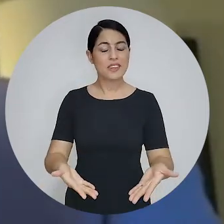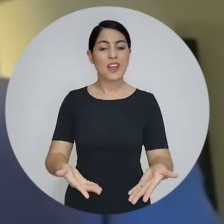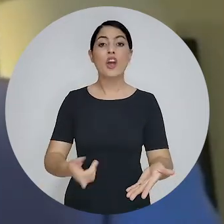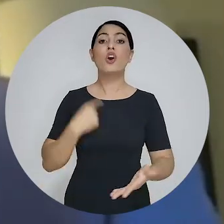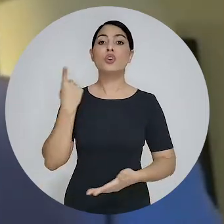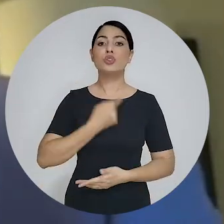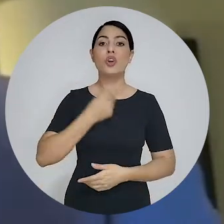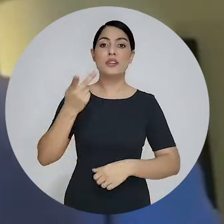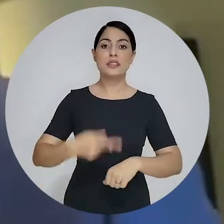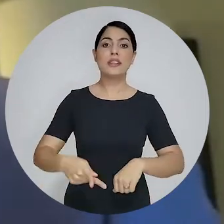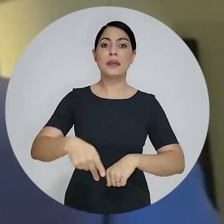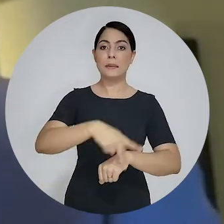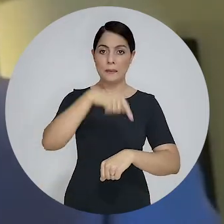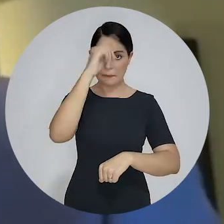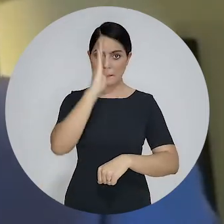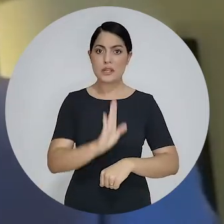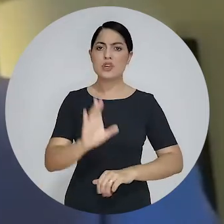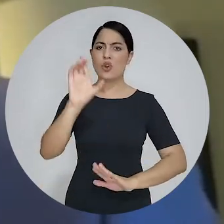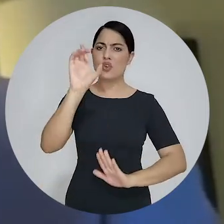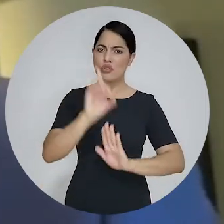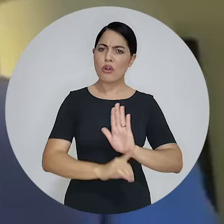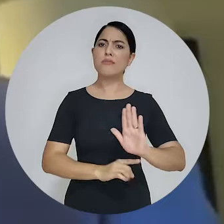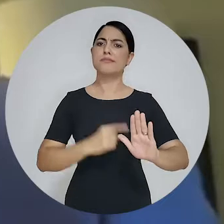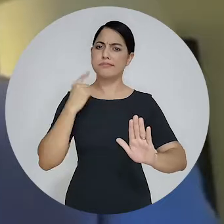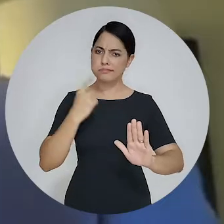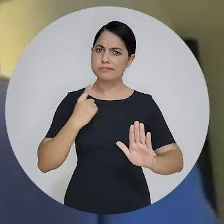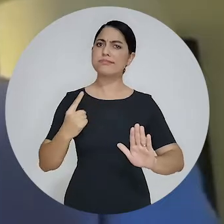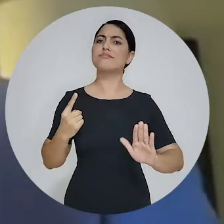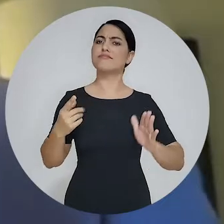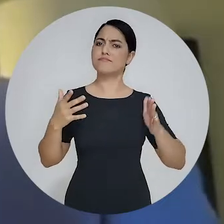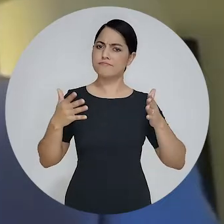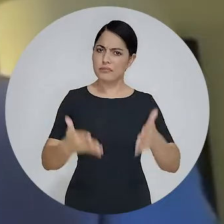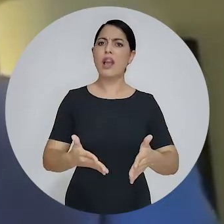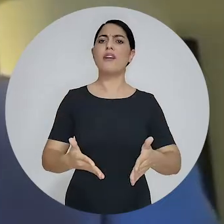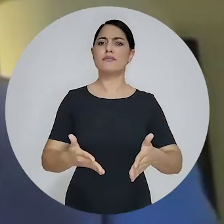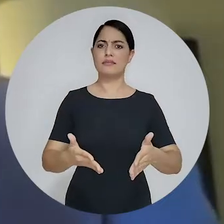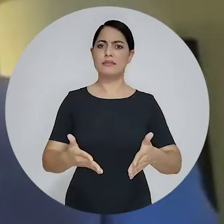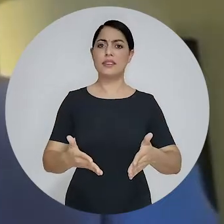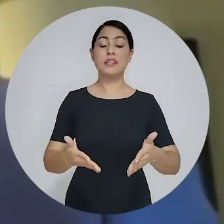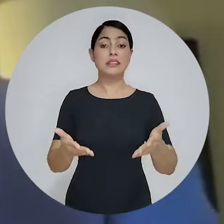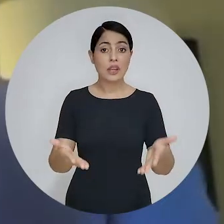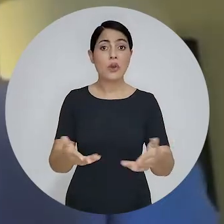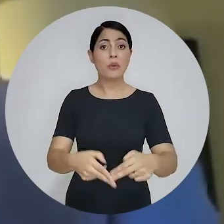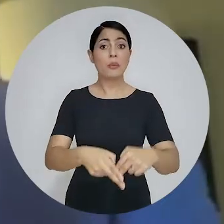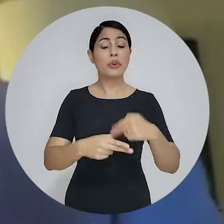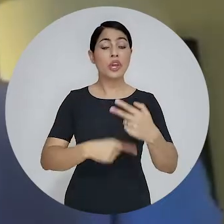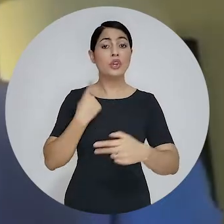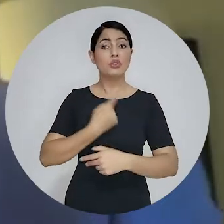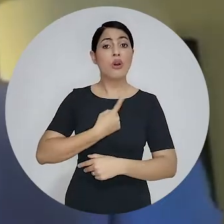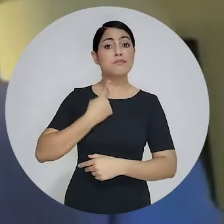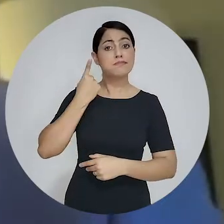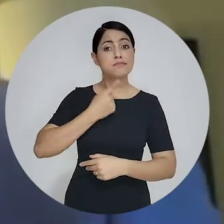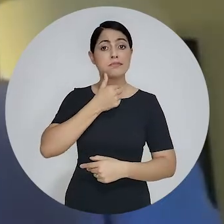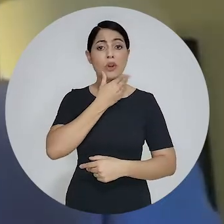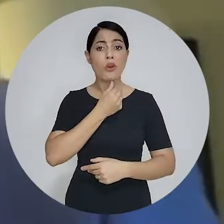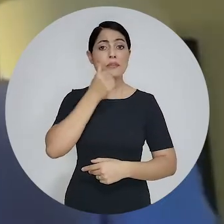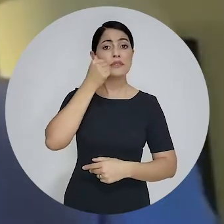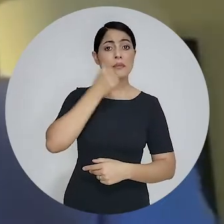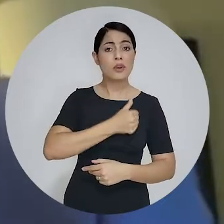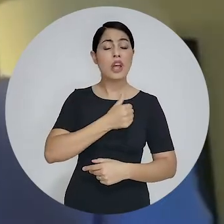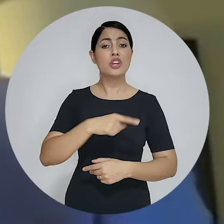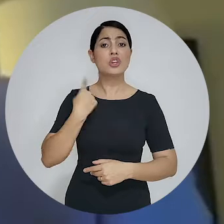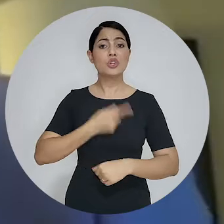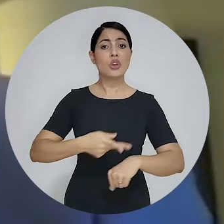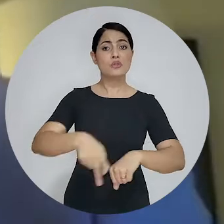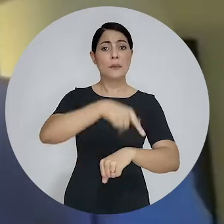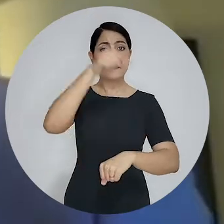advocacia. A advocacia é central para o Estado Democrático de Direito. Foram os advogados e advogadas que firmaram a certeza de que o Estado